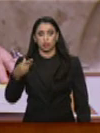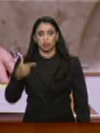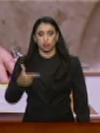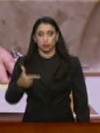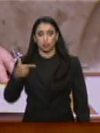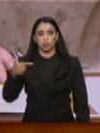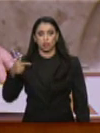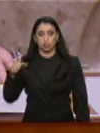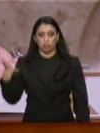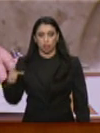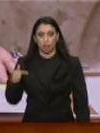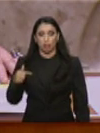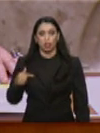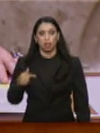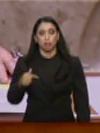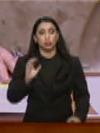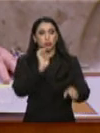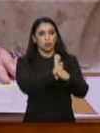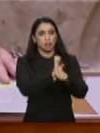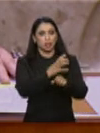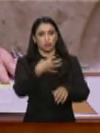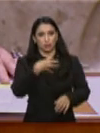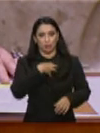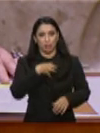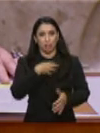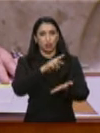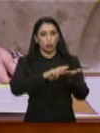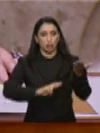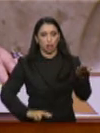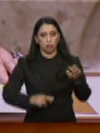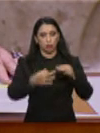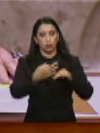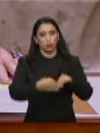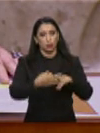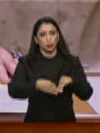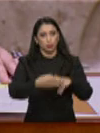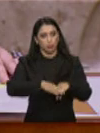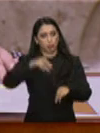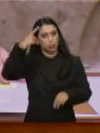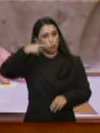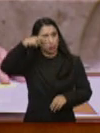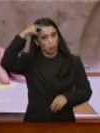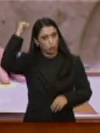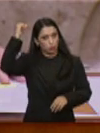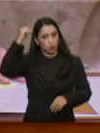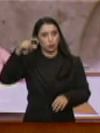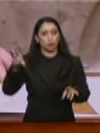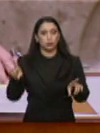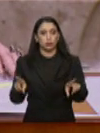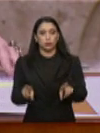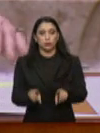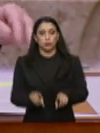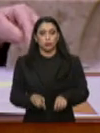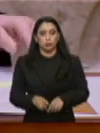955.227, procedente da Bahia, sob a relatoria do ministro Luiz Roberto Barroso, e o